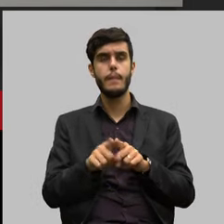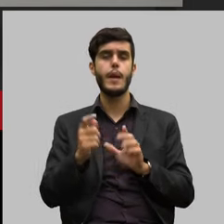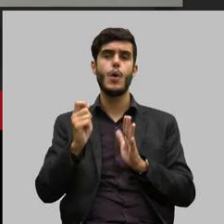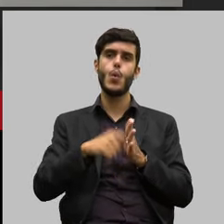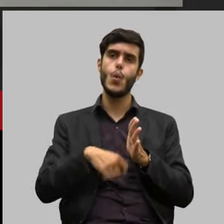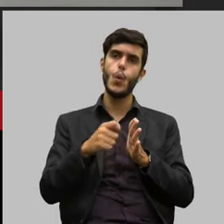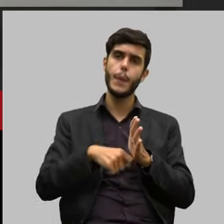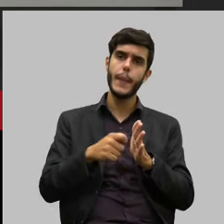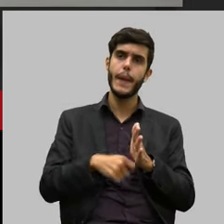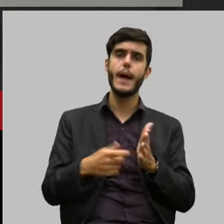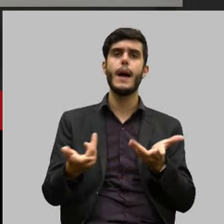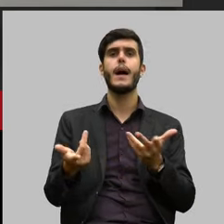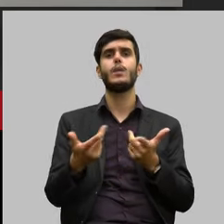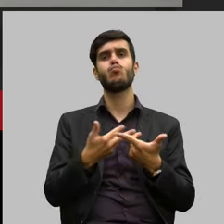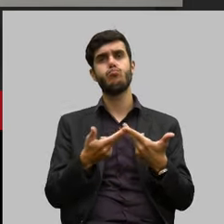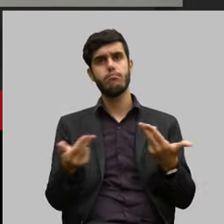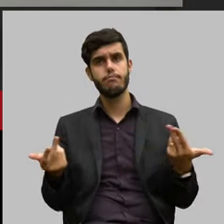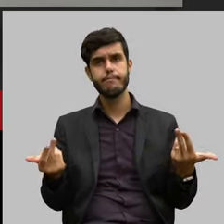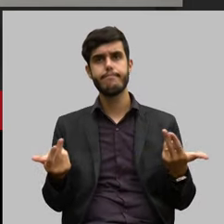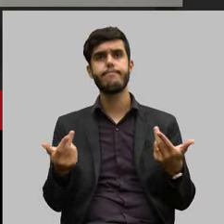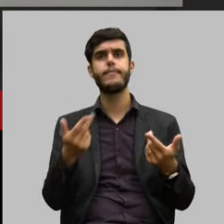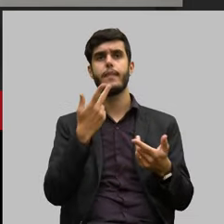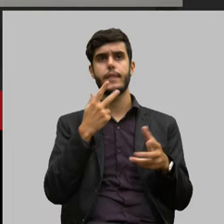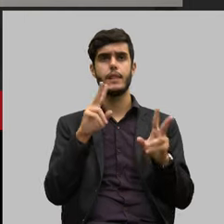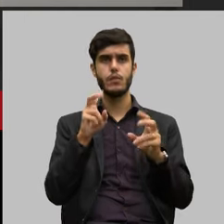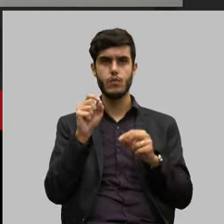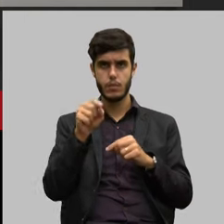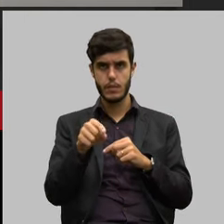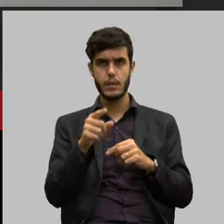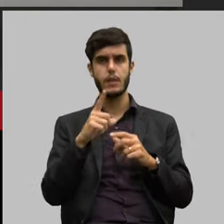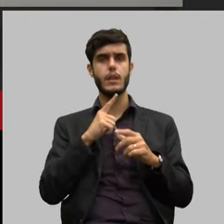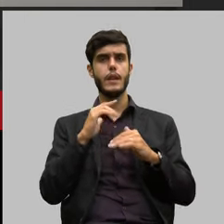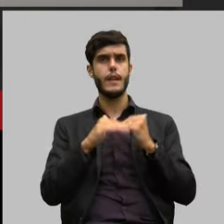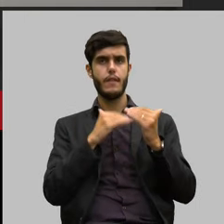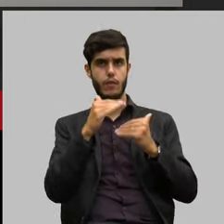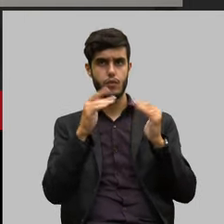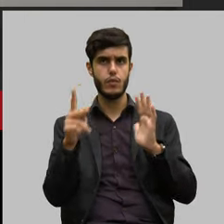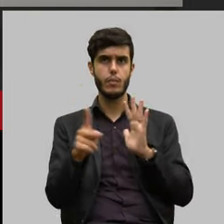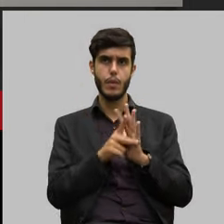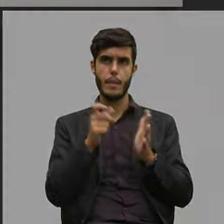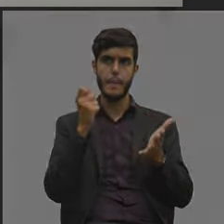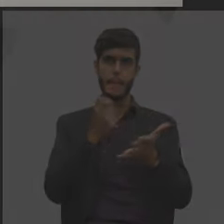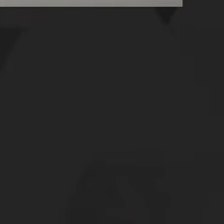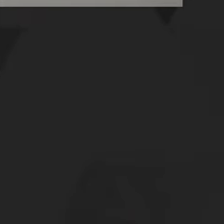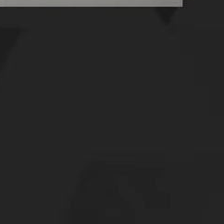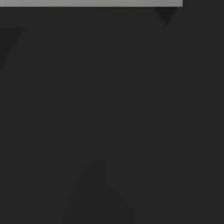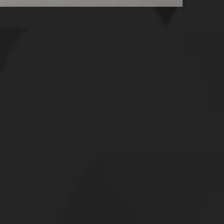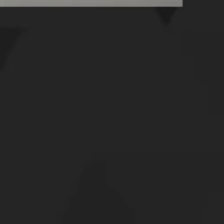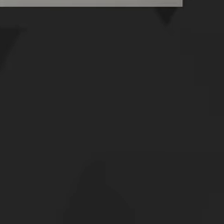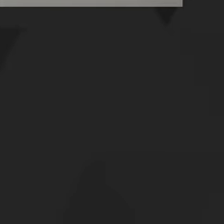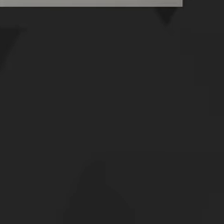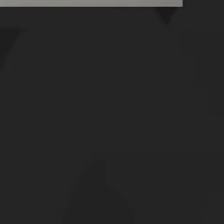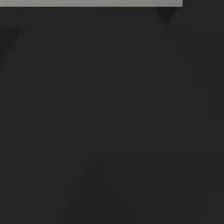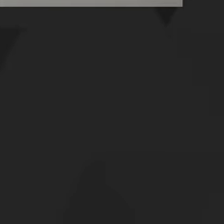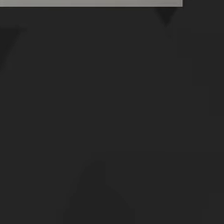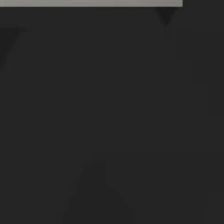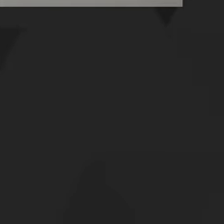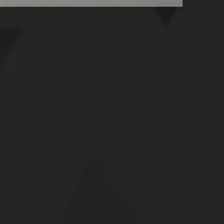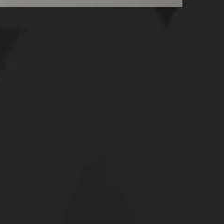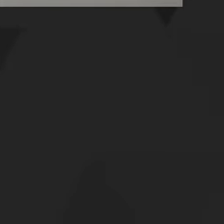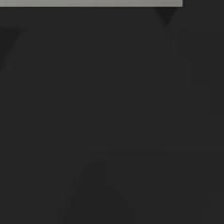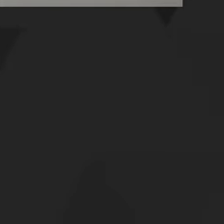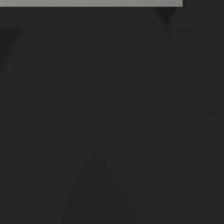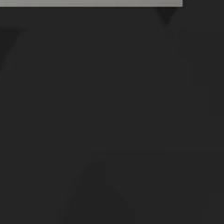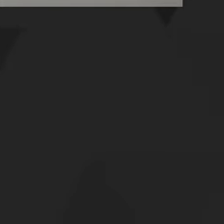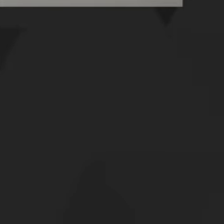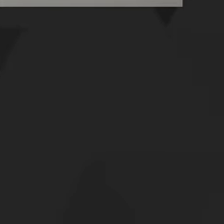em dia né eu fiz menção ali eu trouxe uma evolução do restos a pagar ali também mostra uma clara tendência de